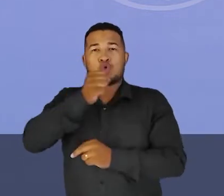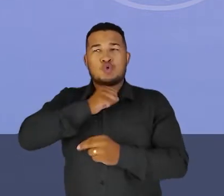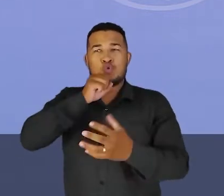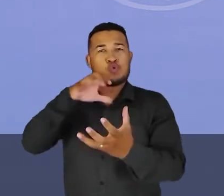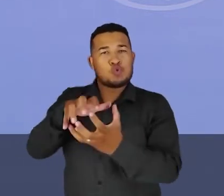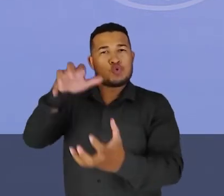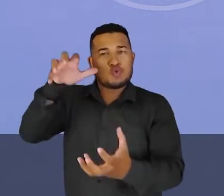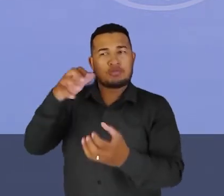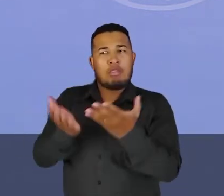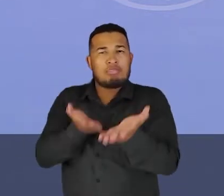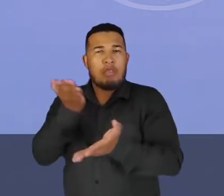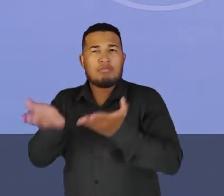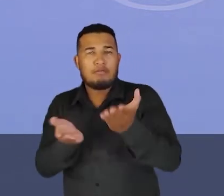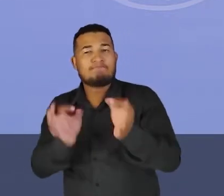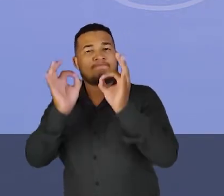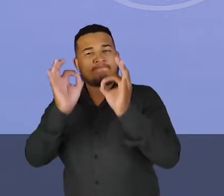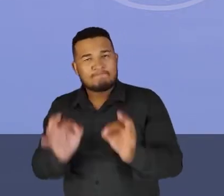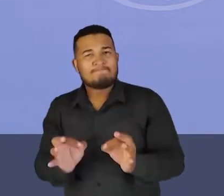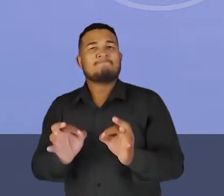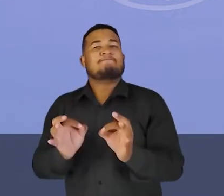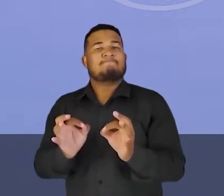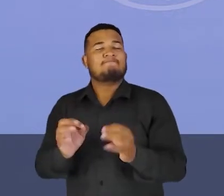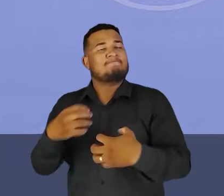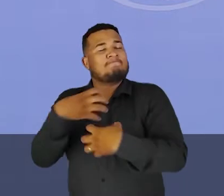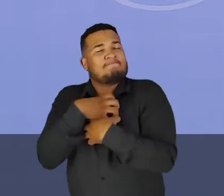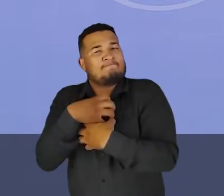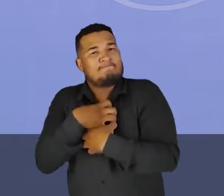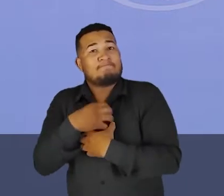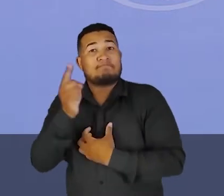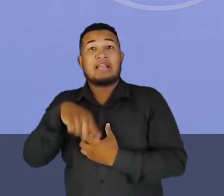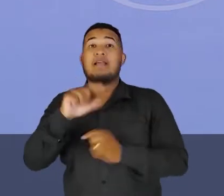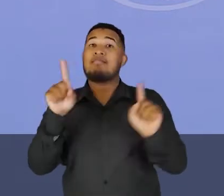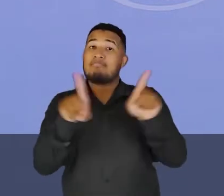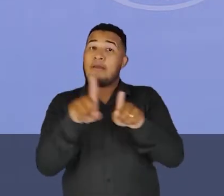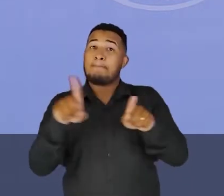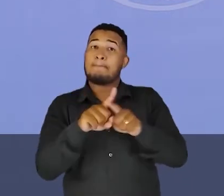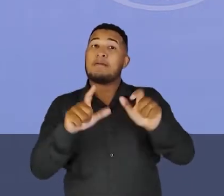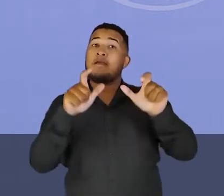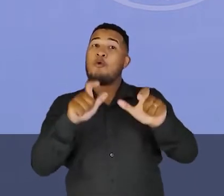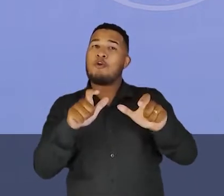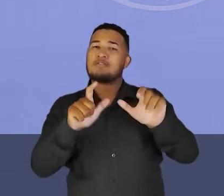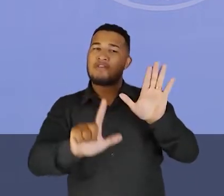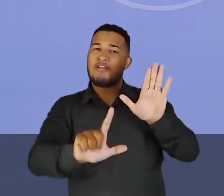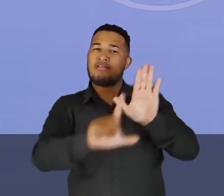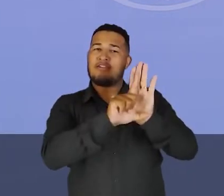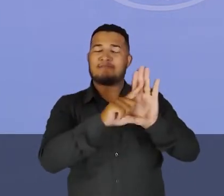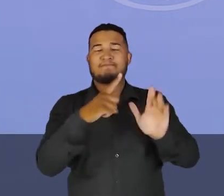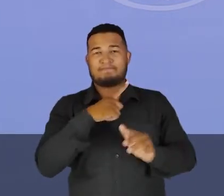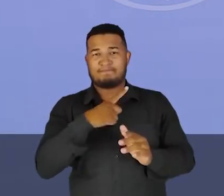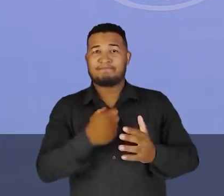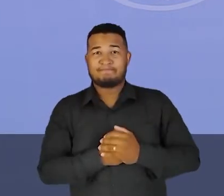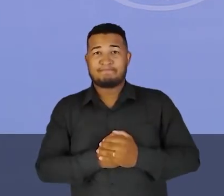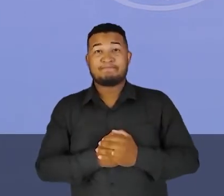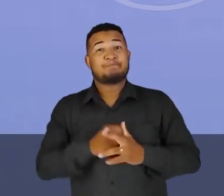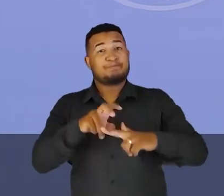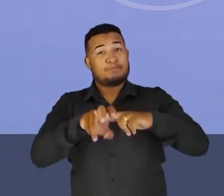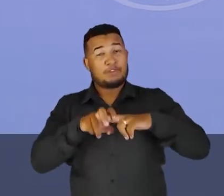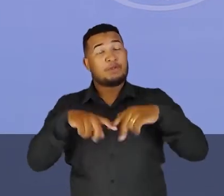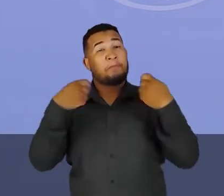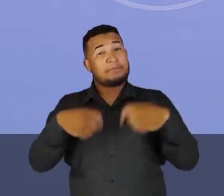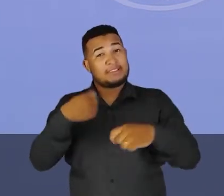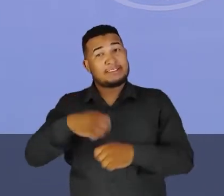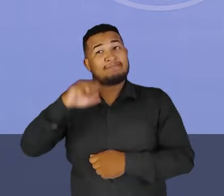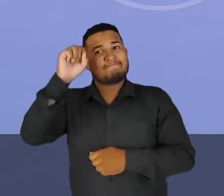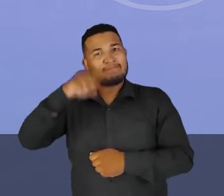idoso, tratá-lo com dignidade, isso está previsto em lei. Então, pessoal, nós devemos